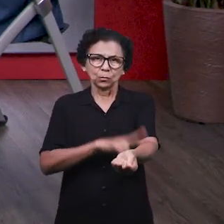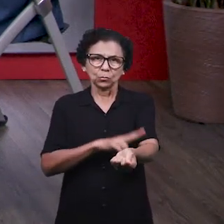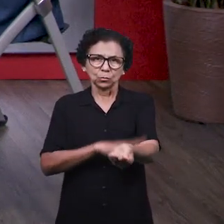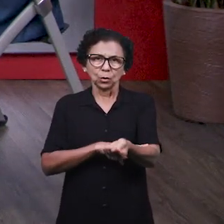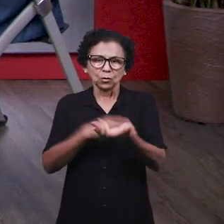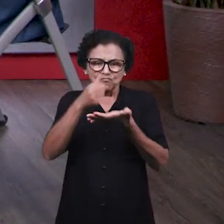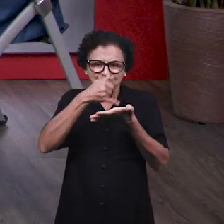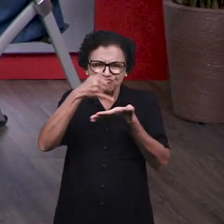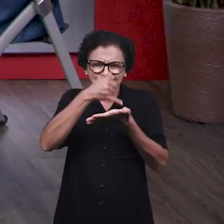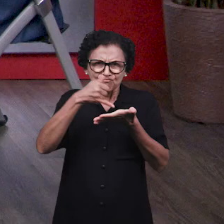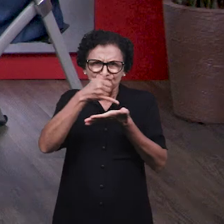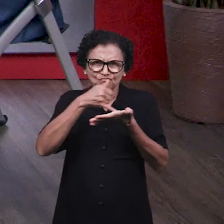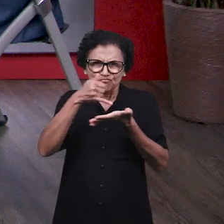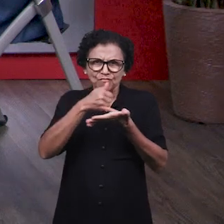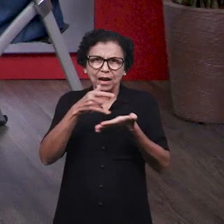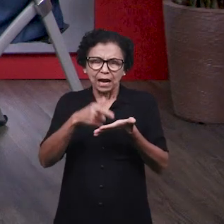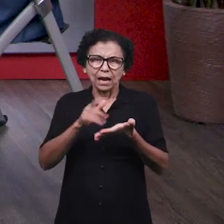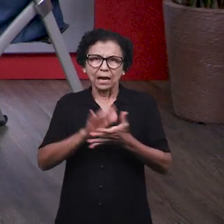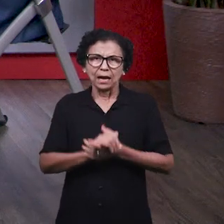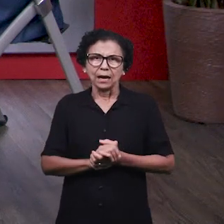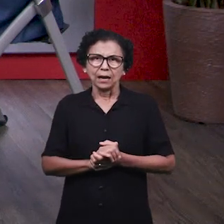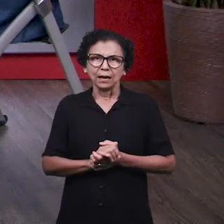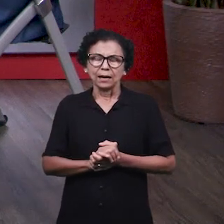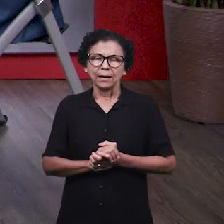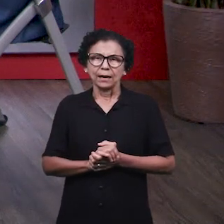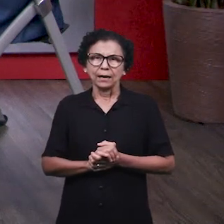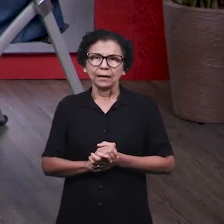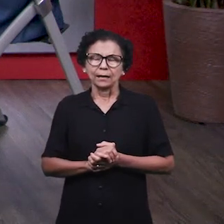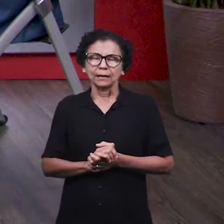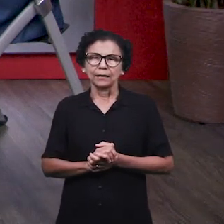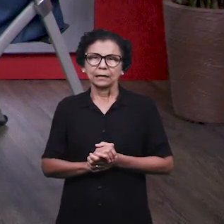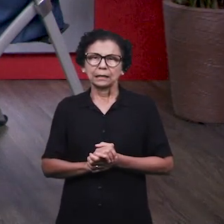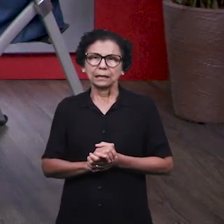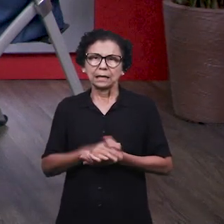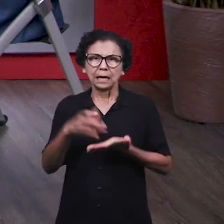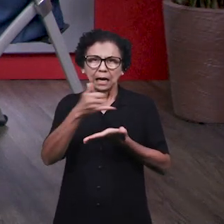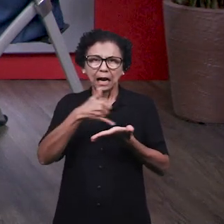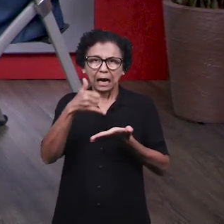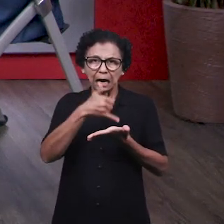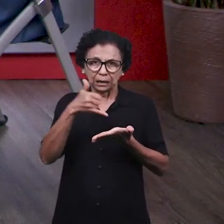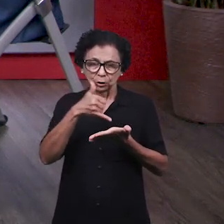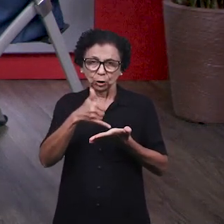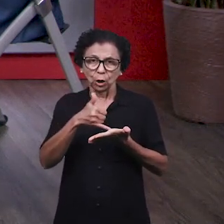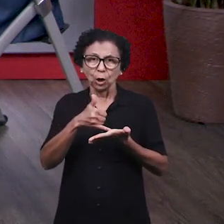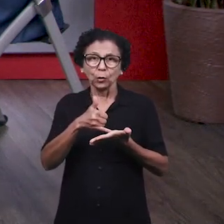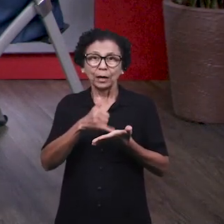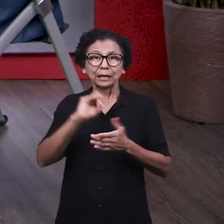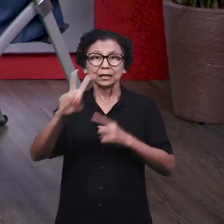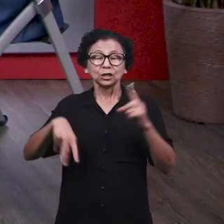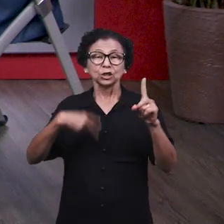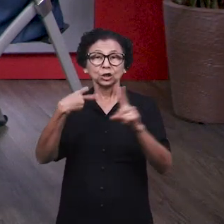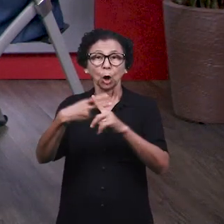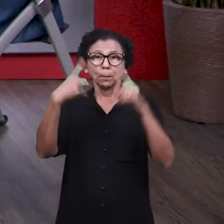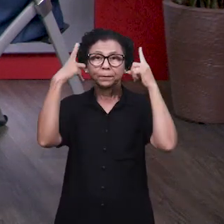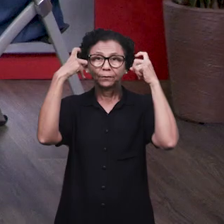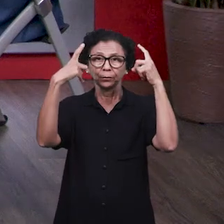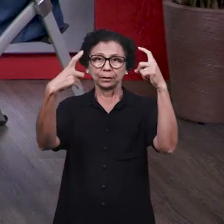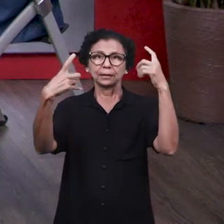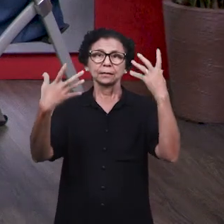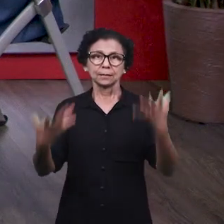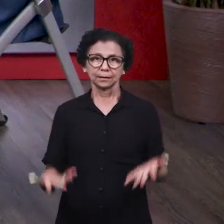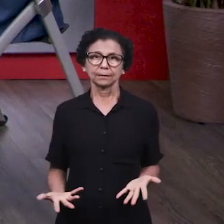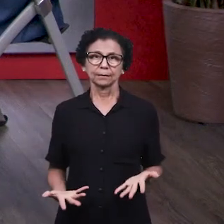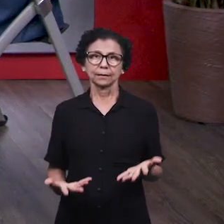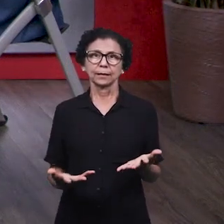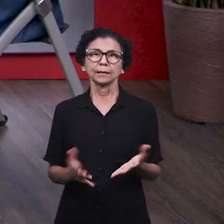potencializa Potencializa. a violência doméstica. Então ali, ele já estava agredindo moralmente ela, né, existe a violência